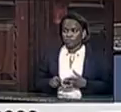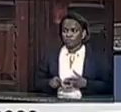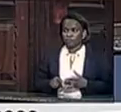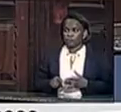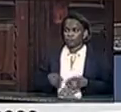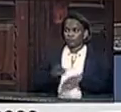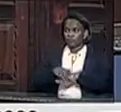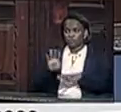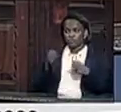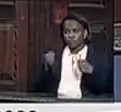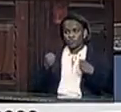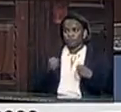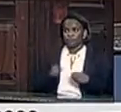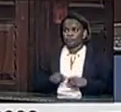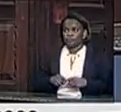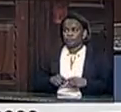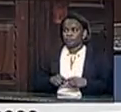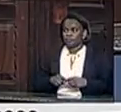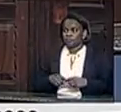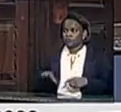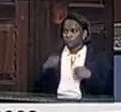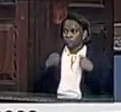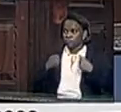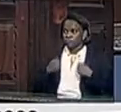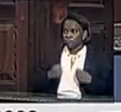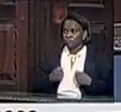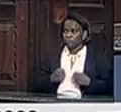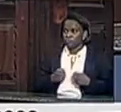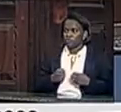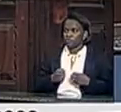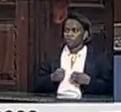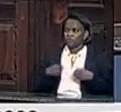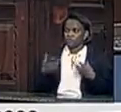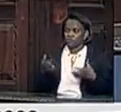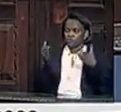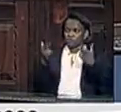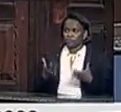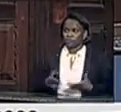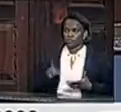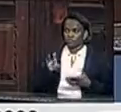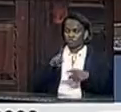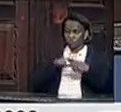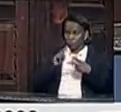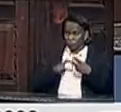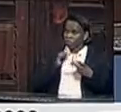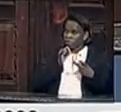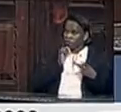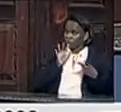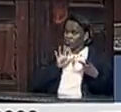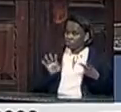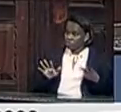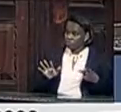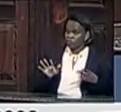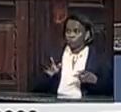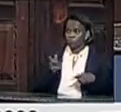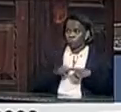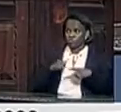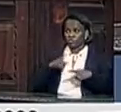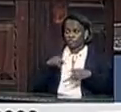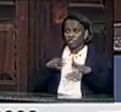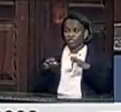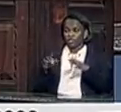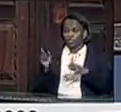milhões, justamente para dar continuidade a um processo importante para atender a população. Então, veja, o que